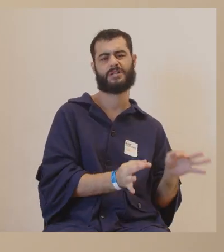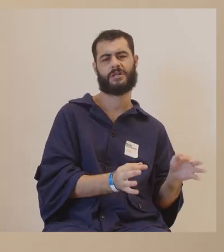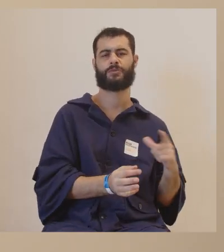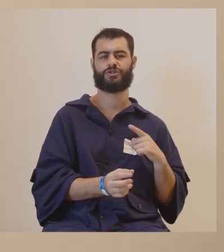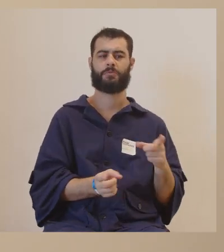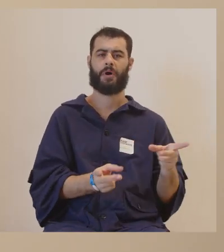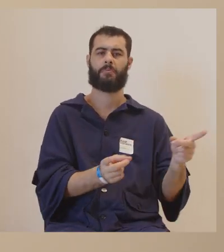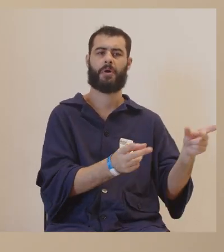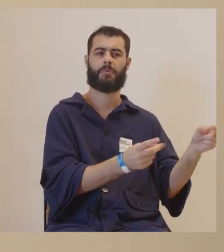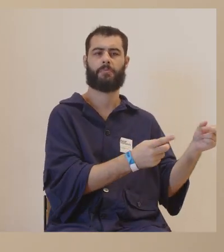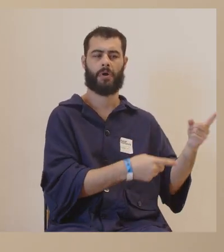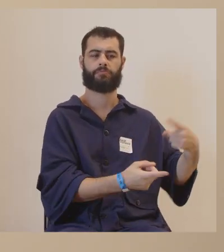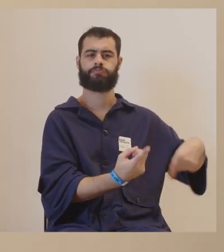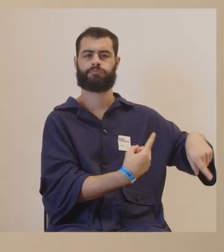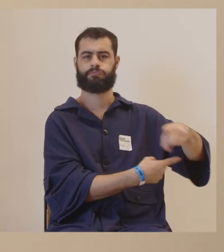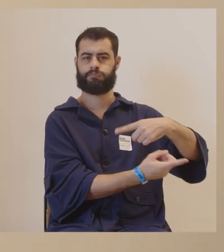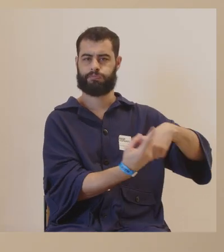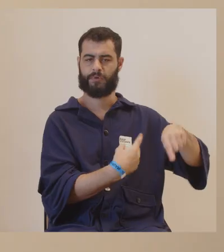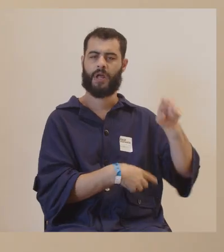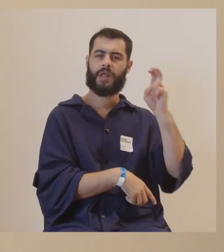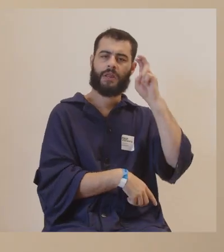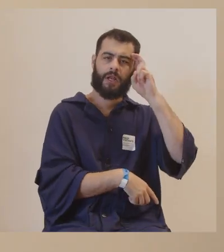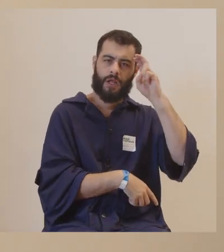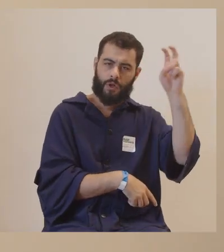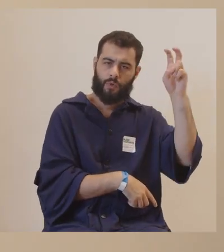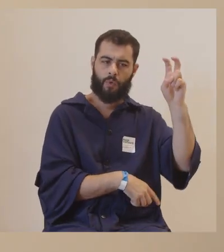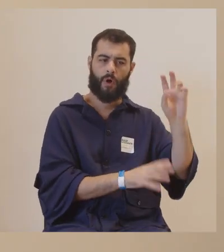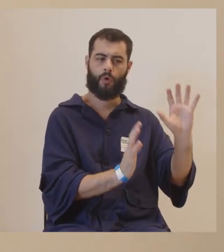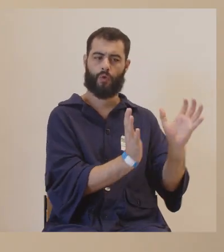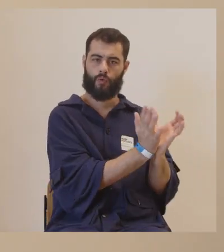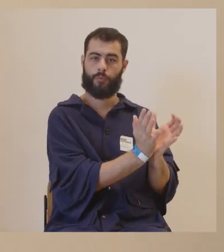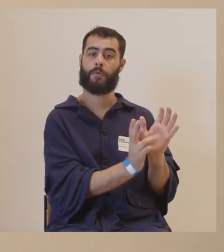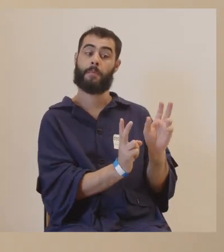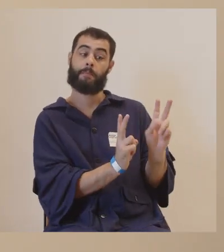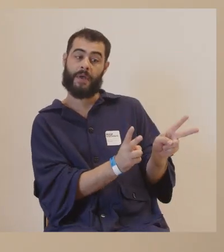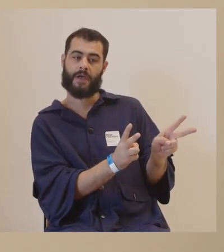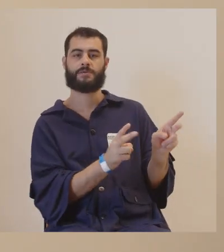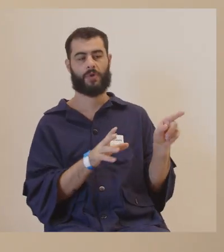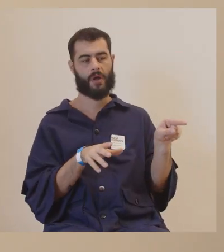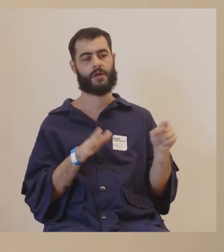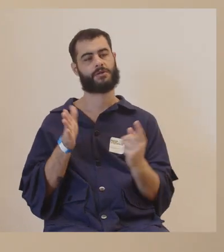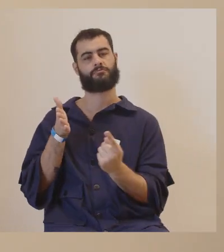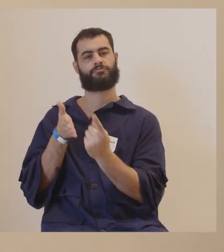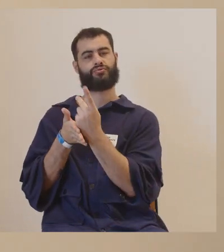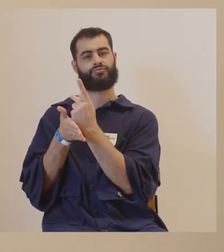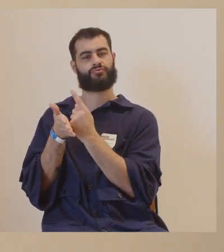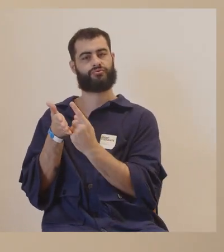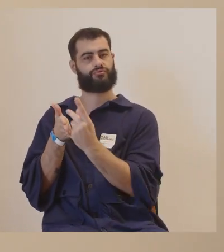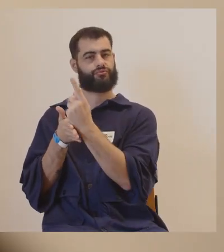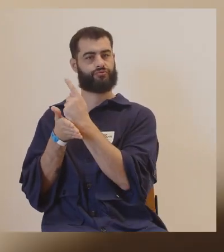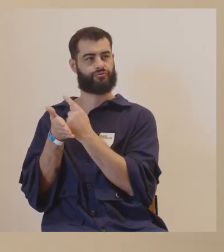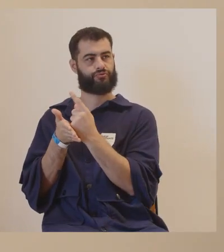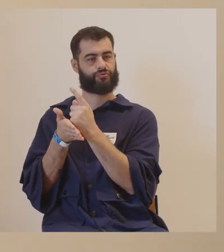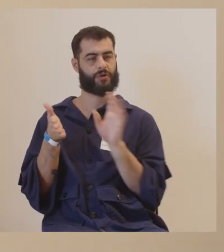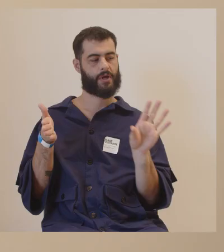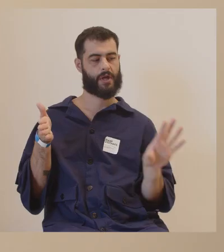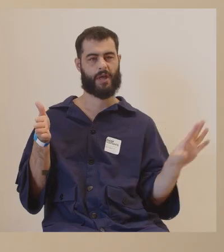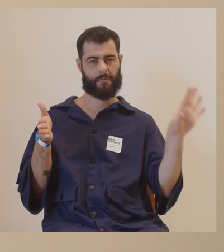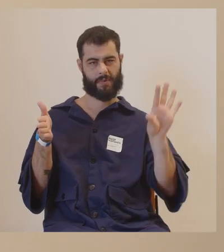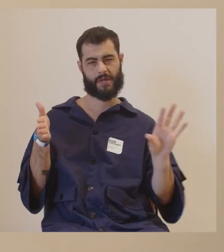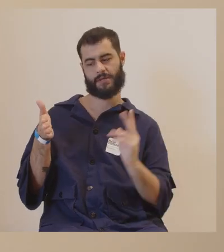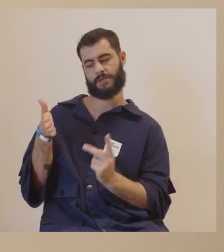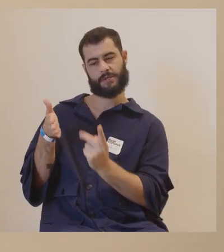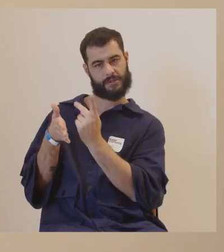etc., que eles representam e retratam o tempo todo os hábitos dessa classe social e assim por diante, né?